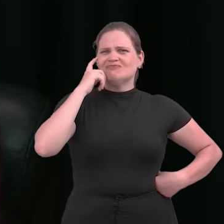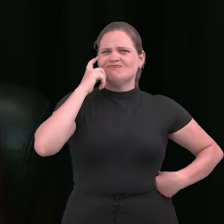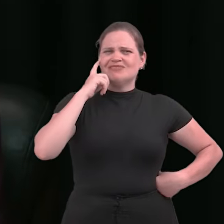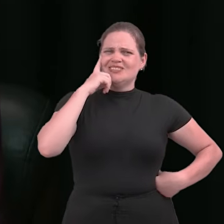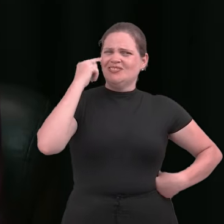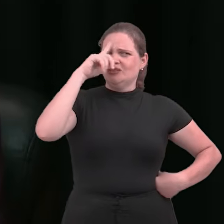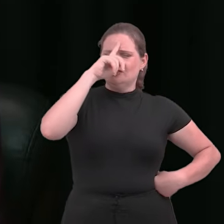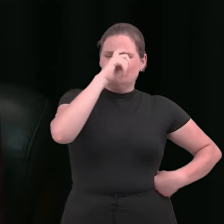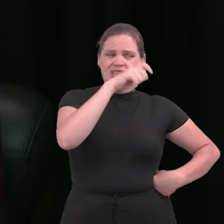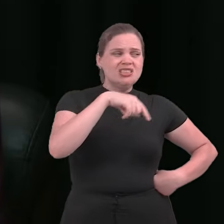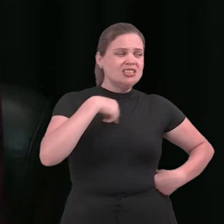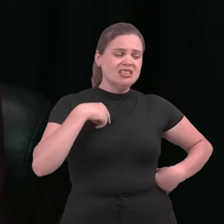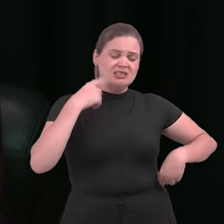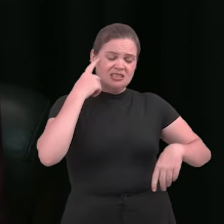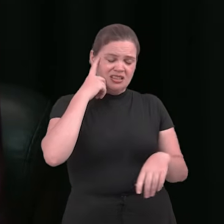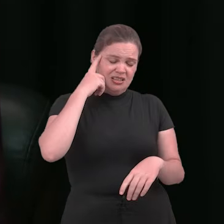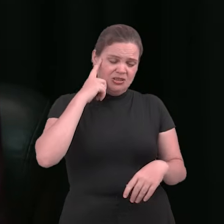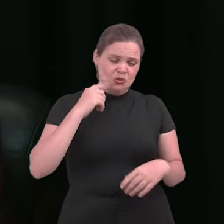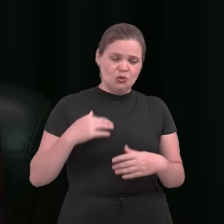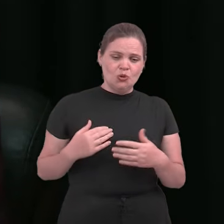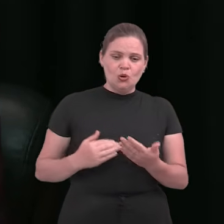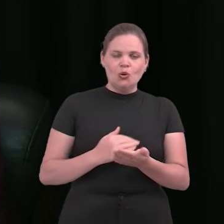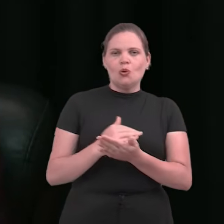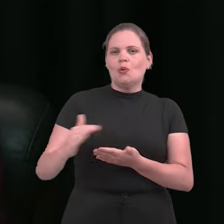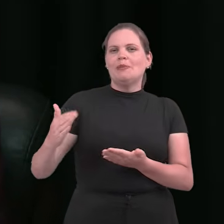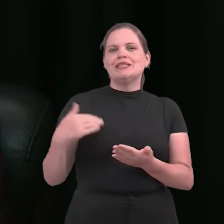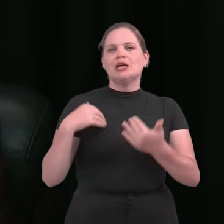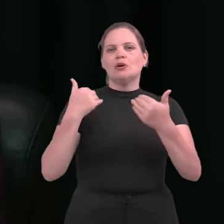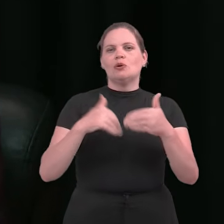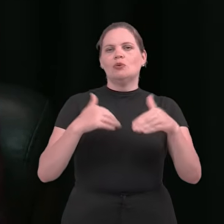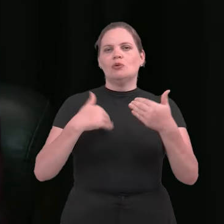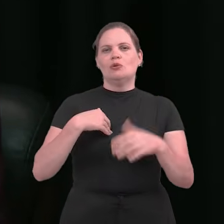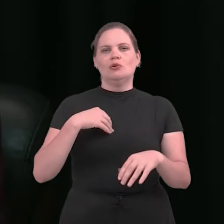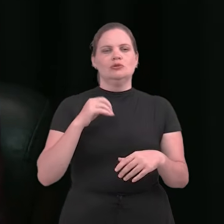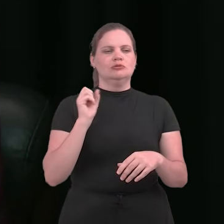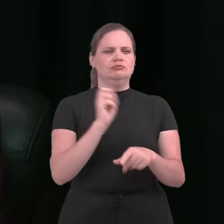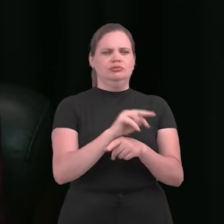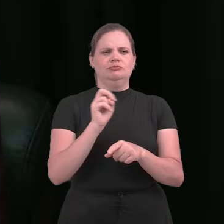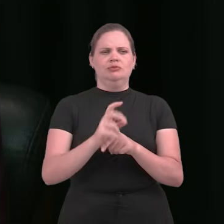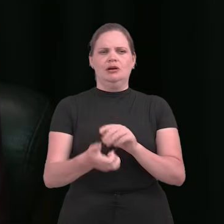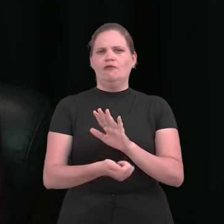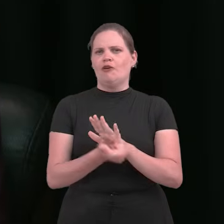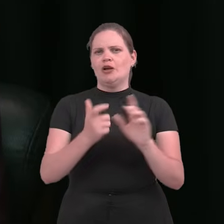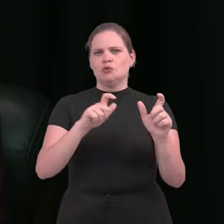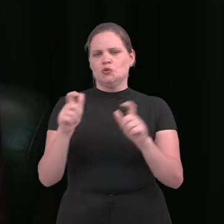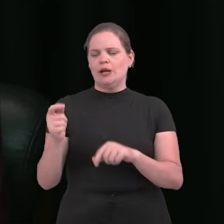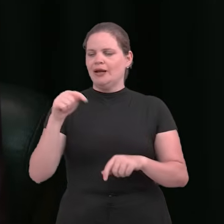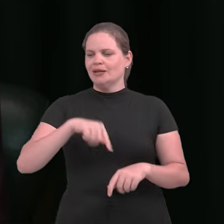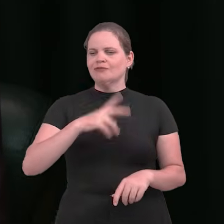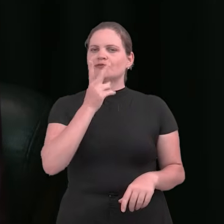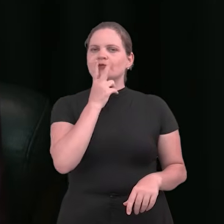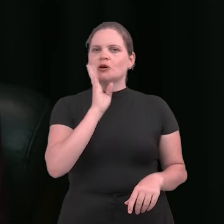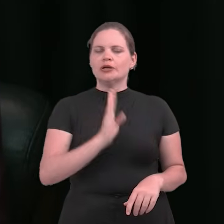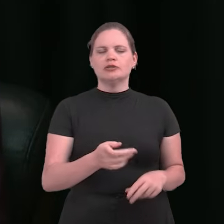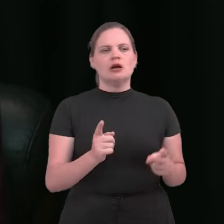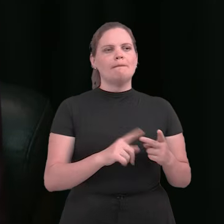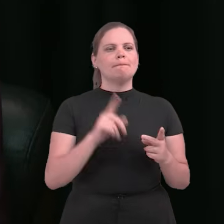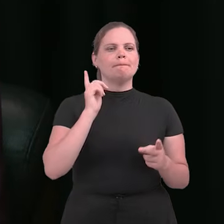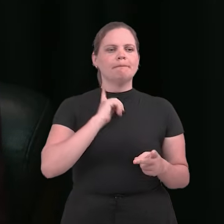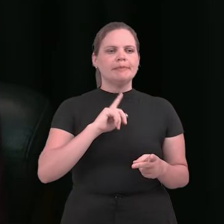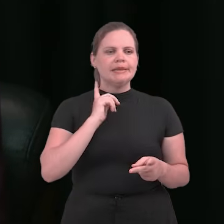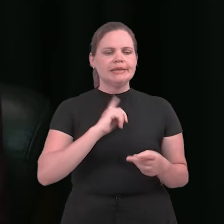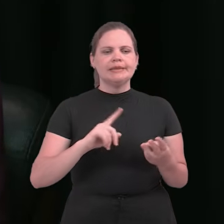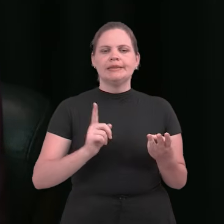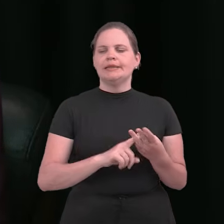aquelas palavras, e aí comecei a prestar concurso em vários lugares. Aqui em Vitória eu já participei de alguns concursos, Minas,